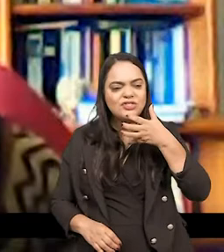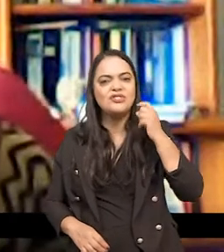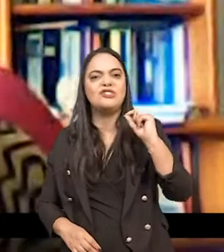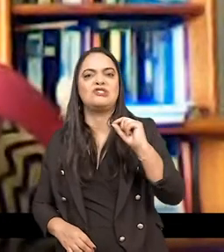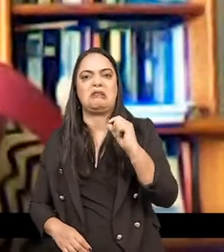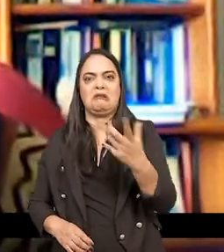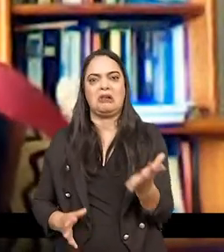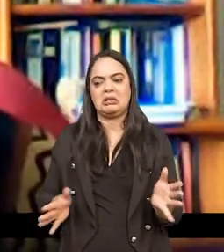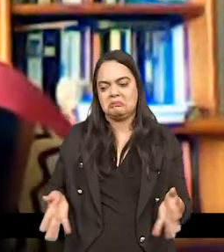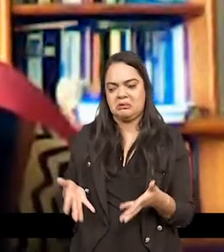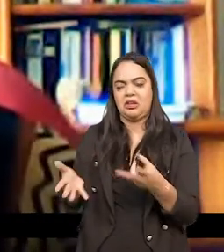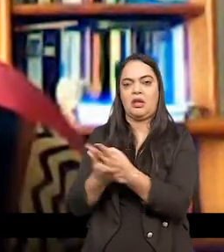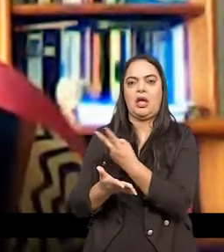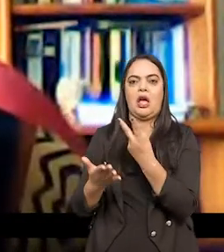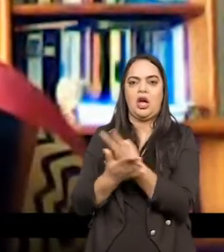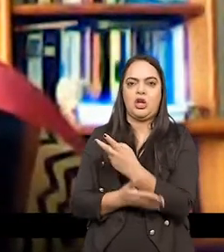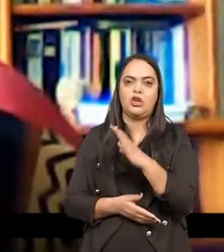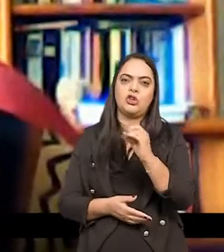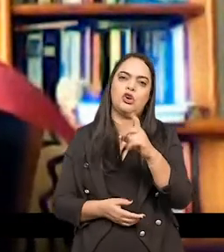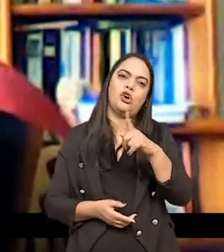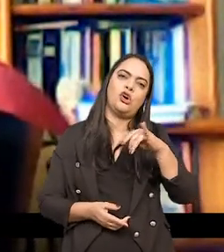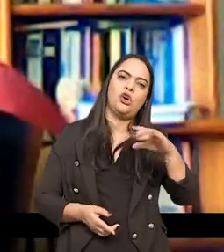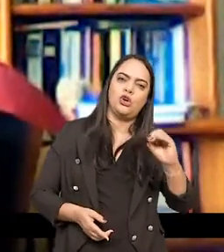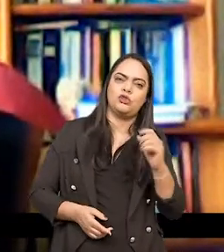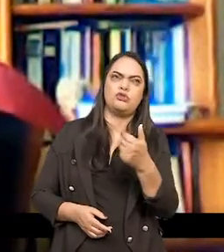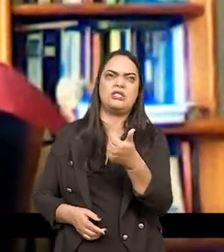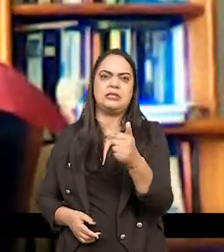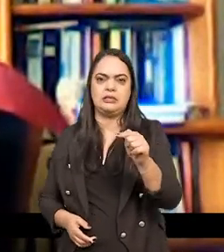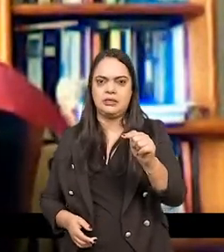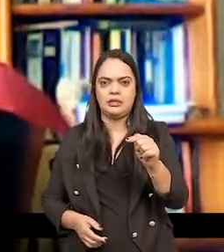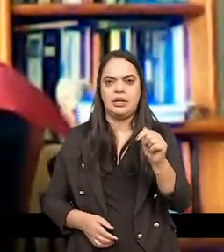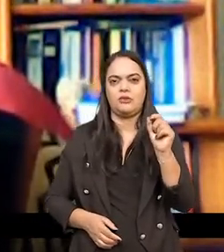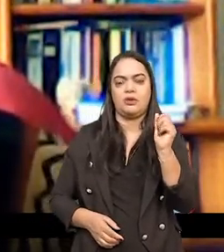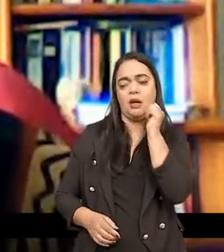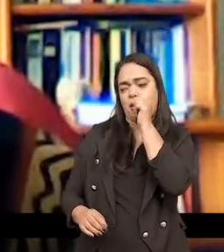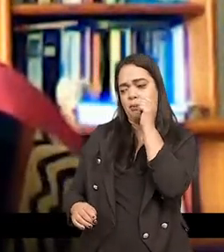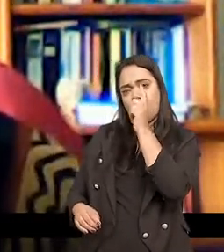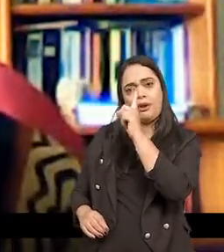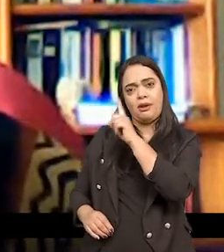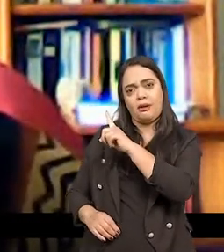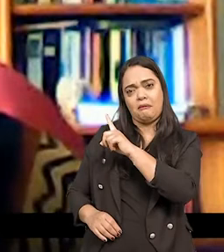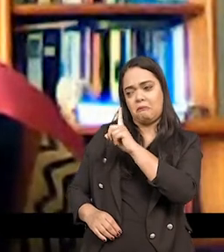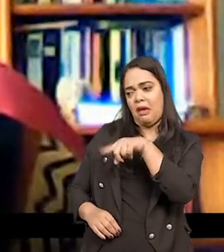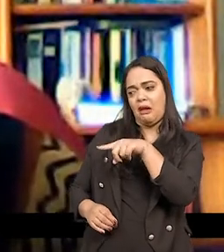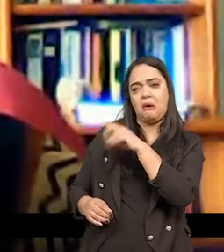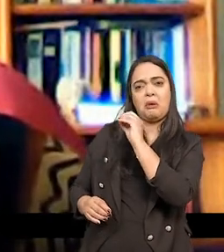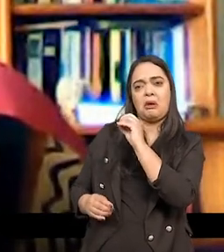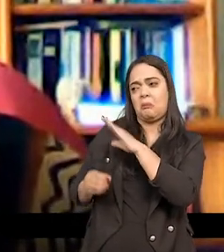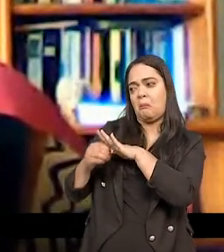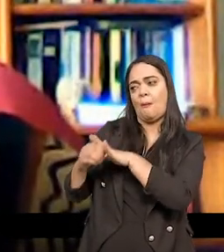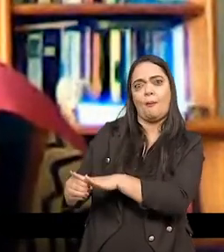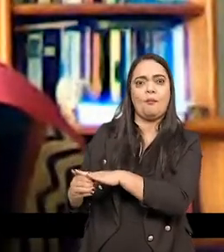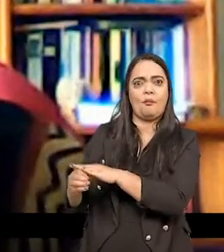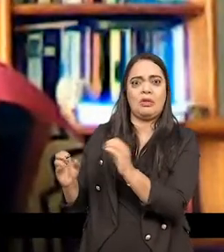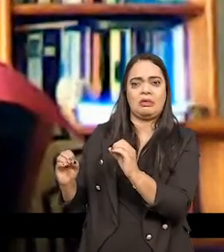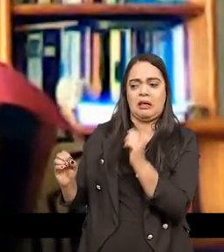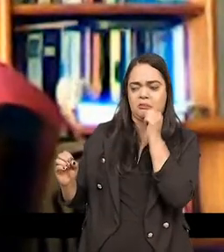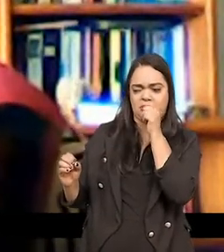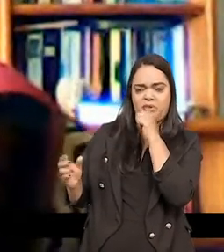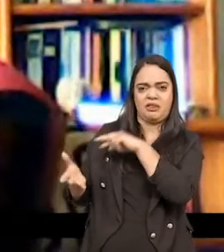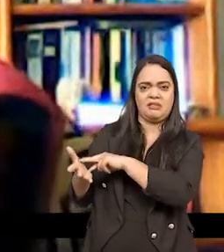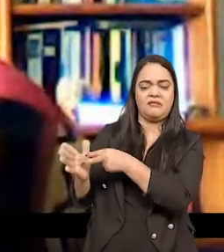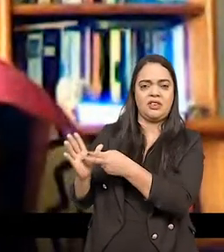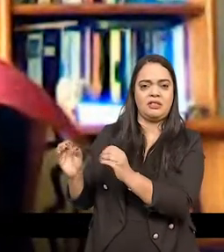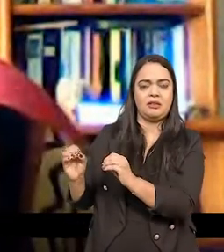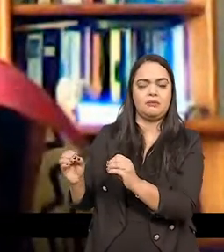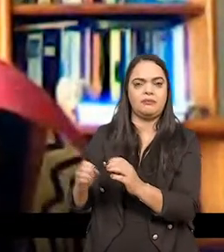Código de 17, que eu chamo, onde a mulher não é um nada, é tão incrível quando a gente olha hoje o quanto, como é que não nos... Como